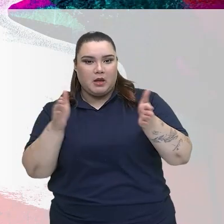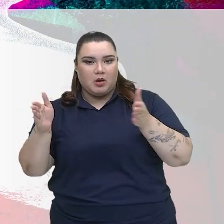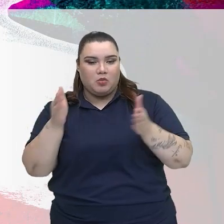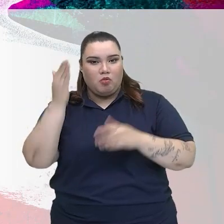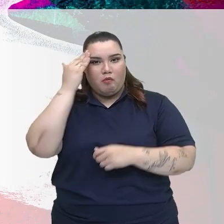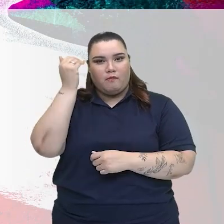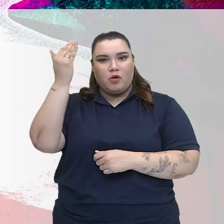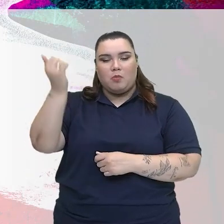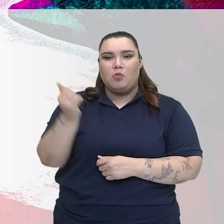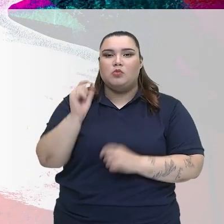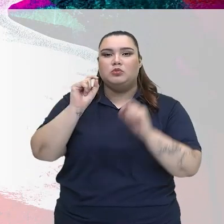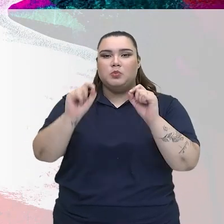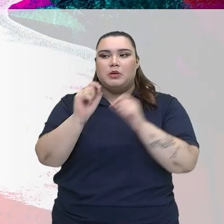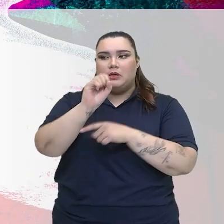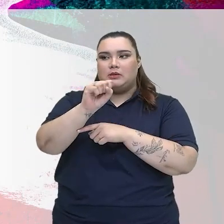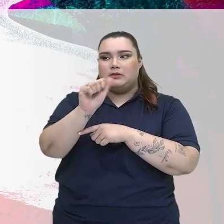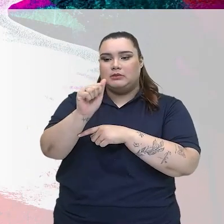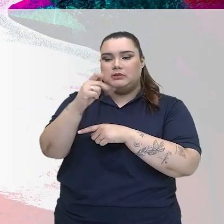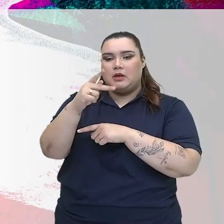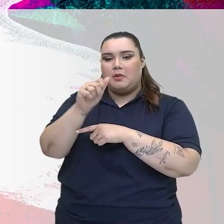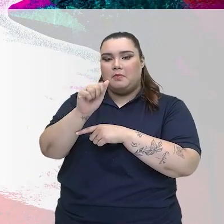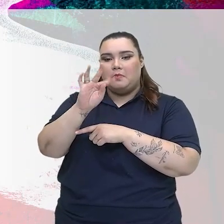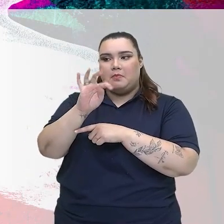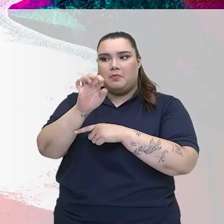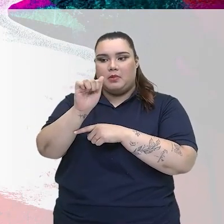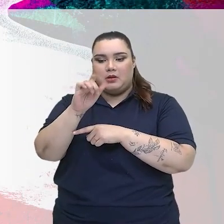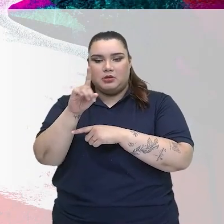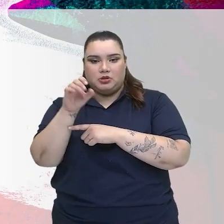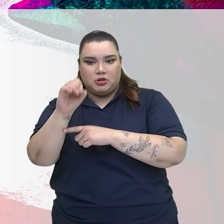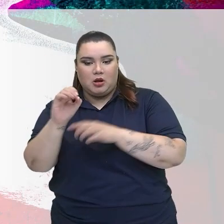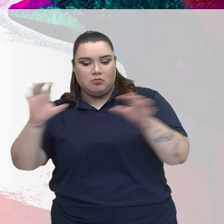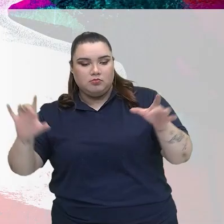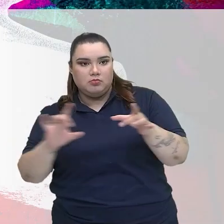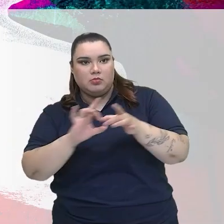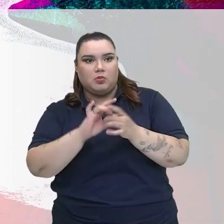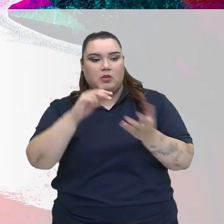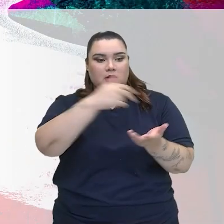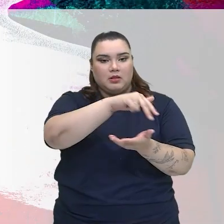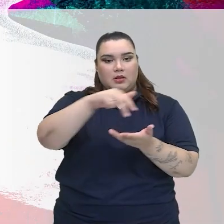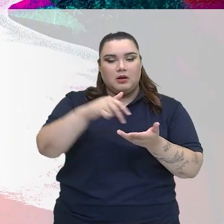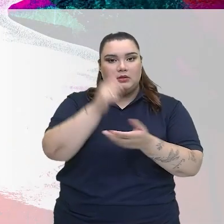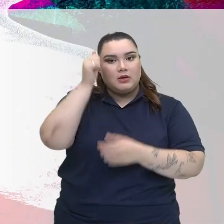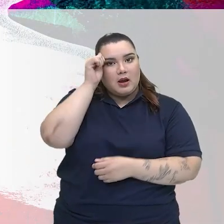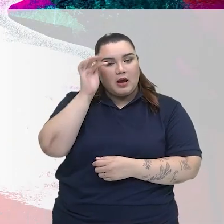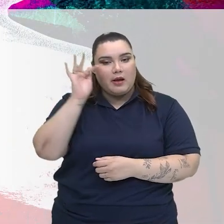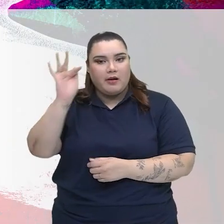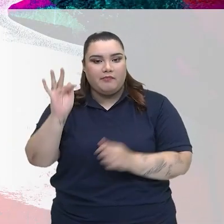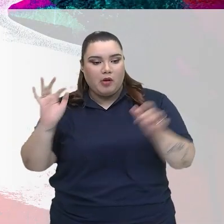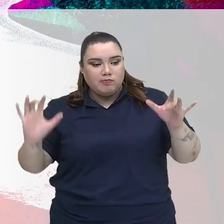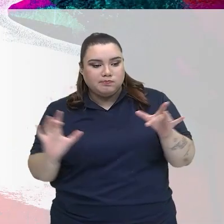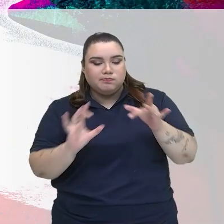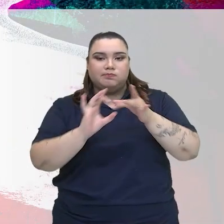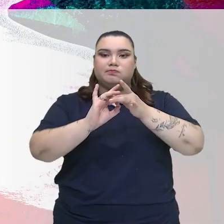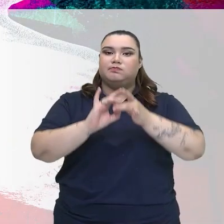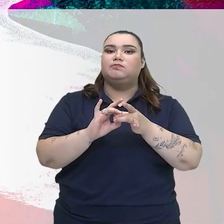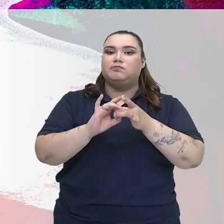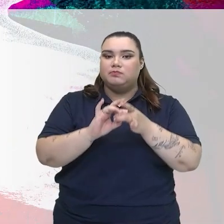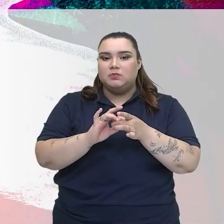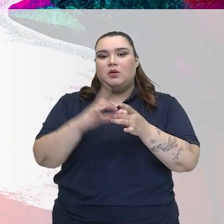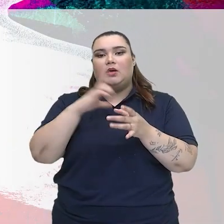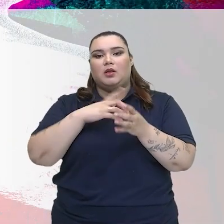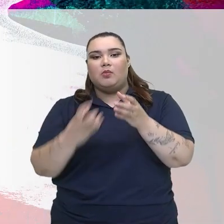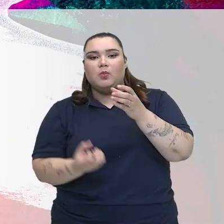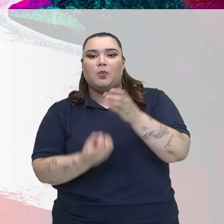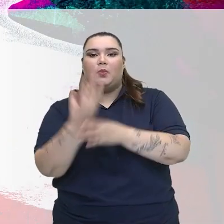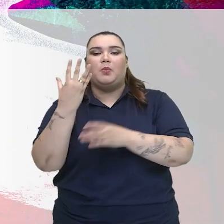o sapateado, uniram o sapateado com o estilo de dança africana, e aí juntou, fez essa mescla e